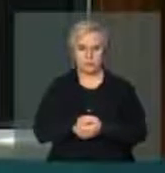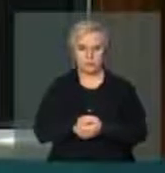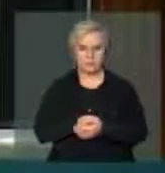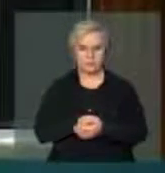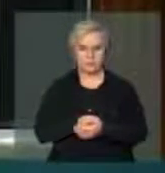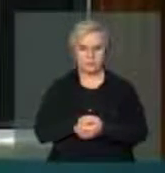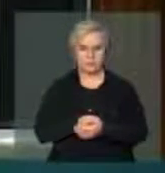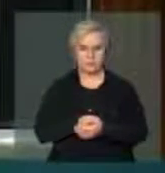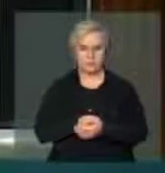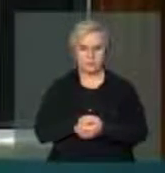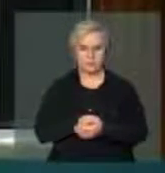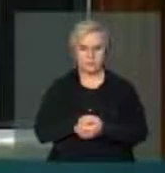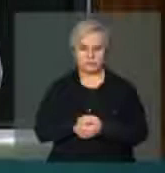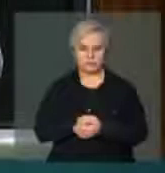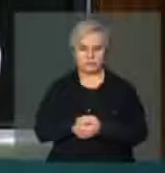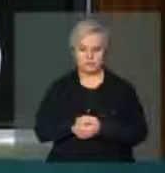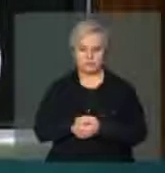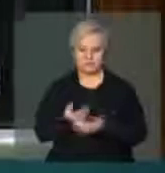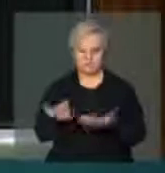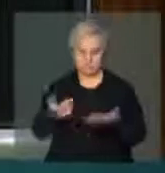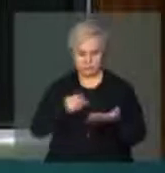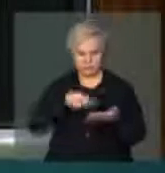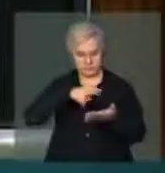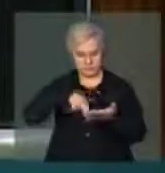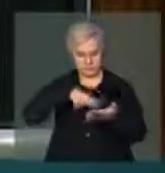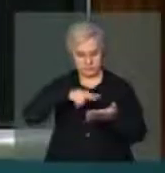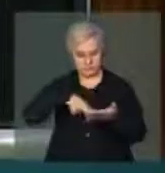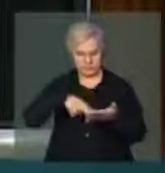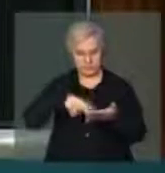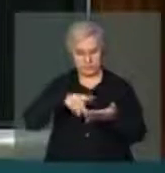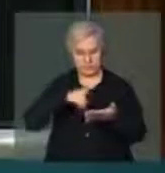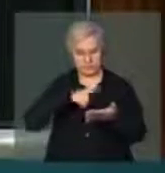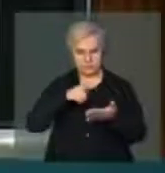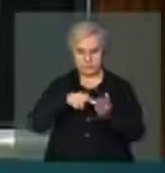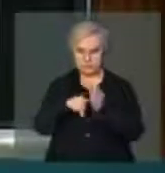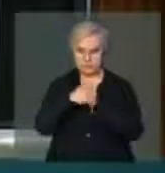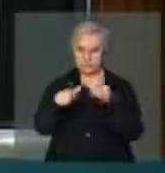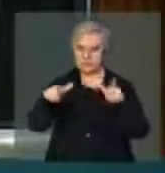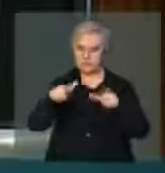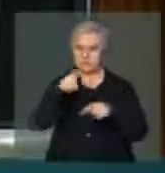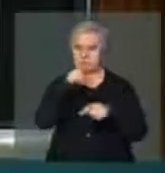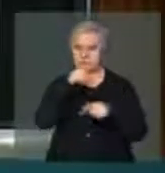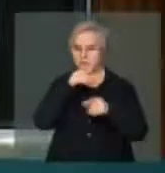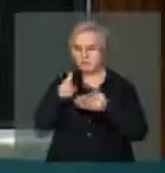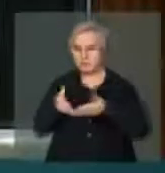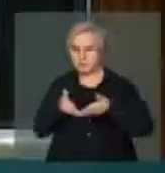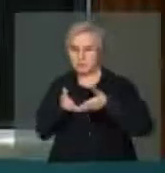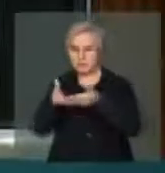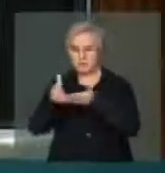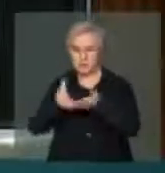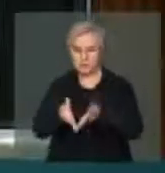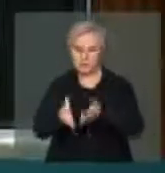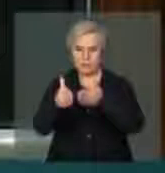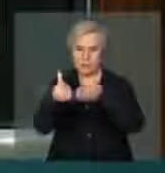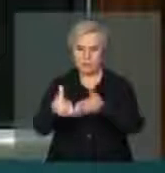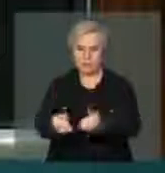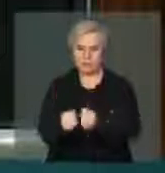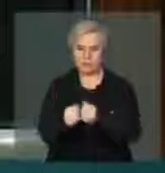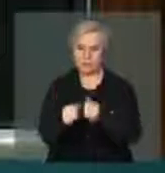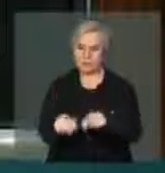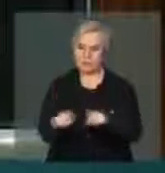A gente fala desse ponto para a jusante lá na hidrovia, que a gente quer fazer, assim